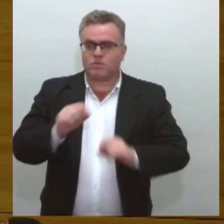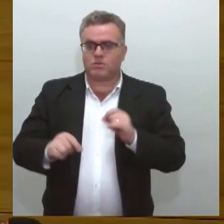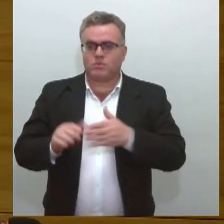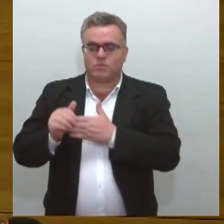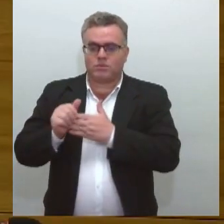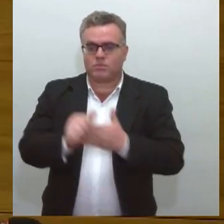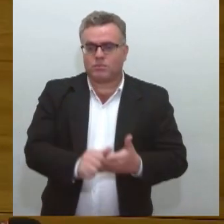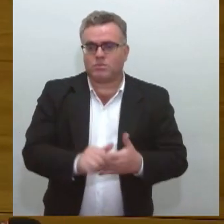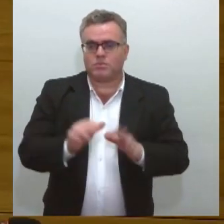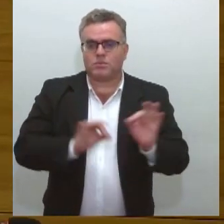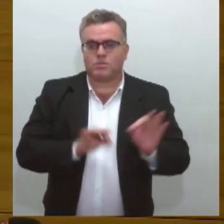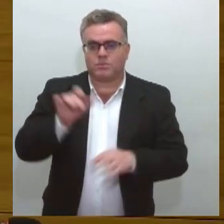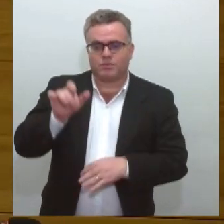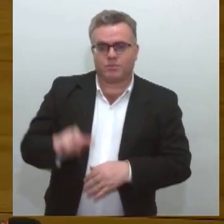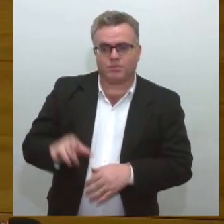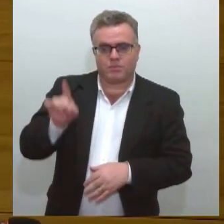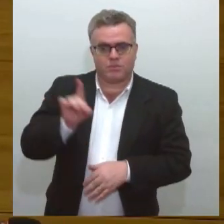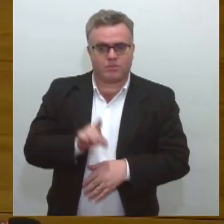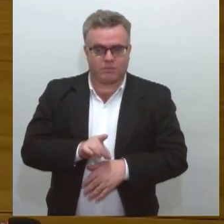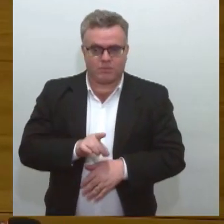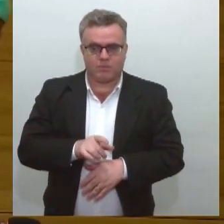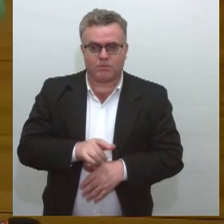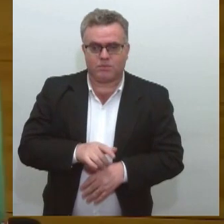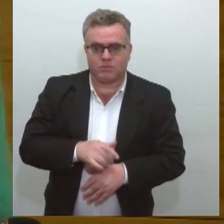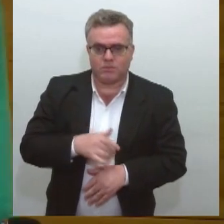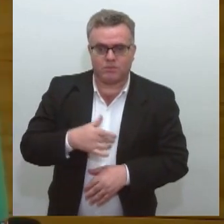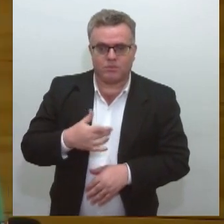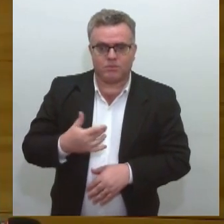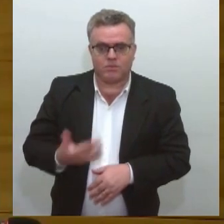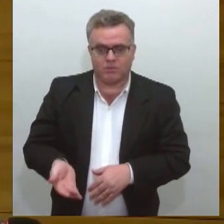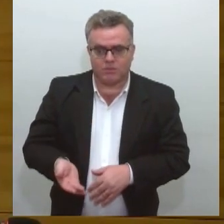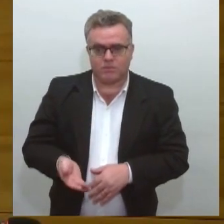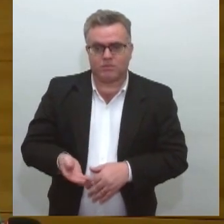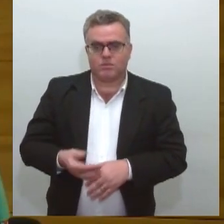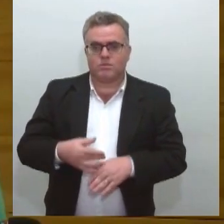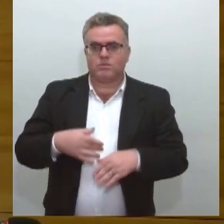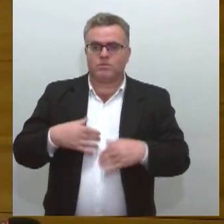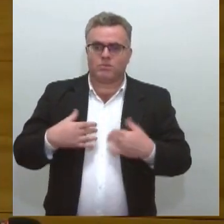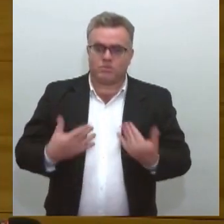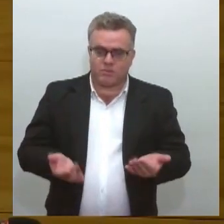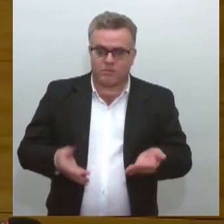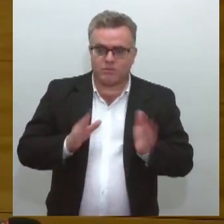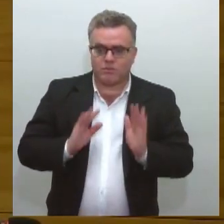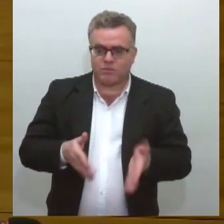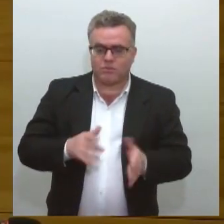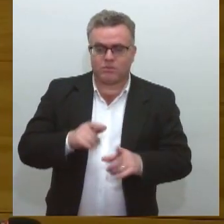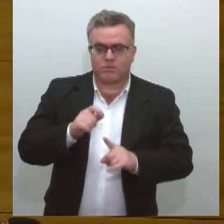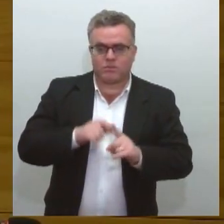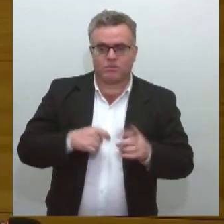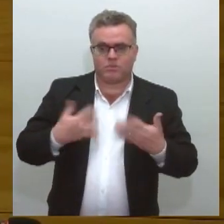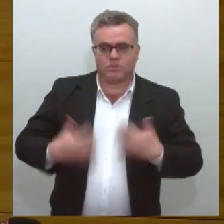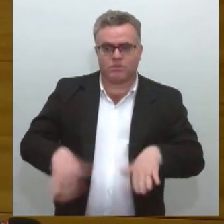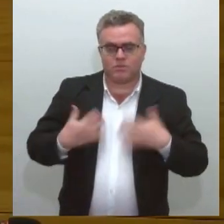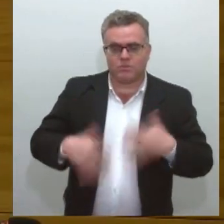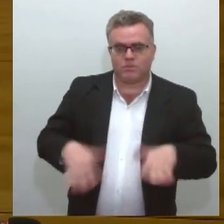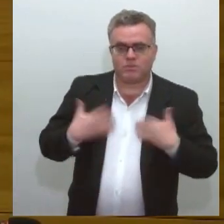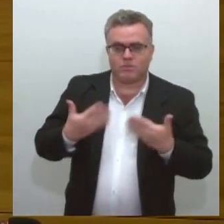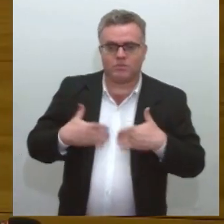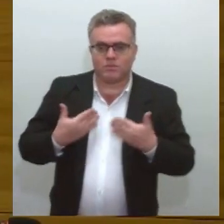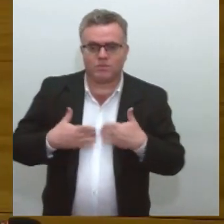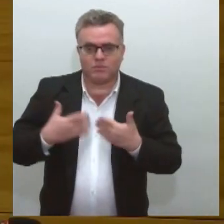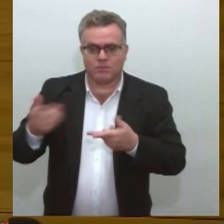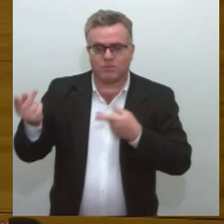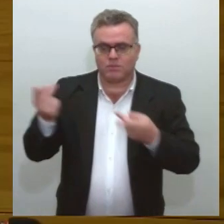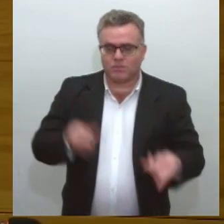a diretora da Escola do Legislativo, Thelma Pimentel. O mês já começou fervido, digamos assim, né? Vários